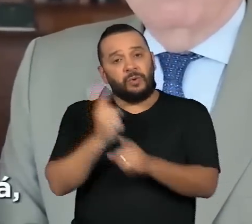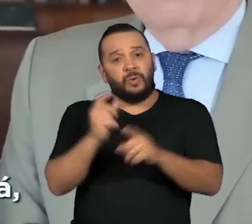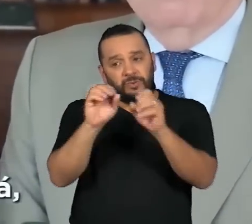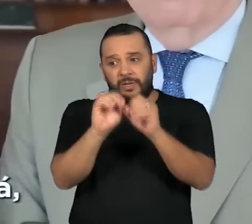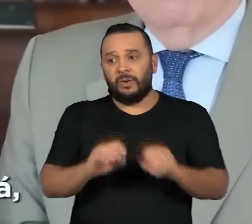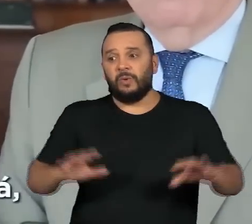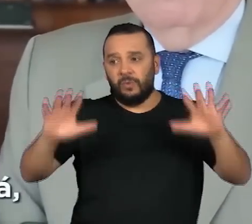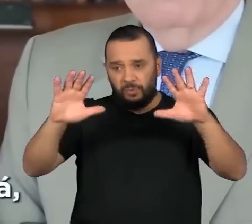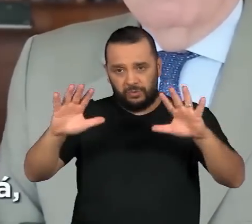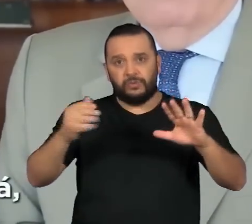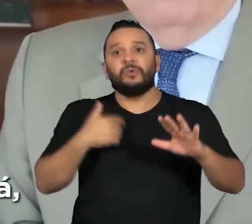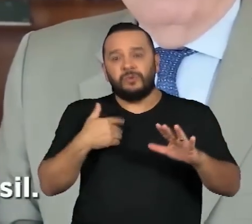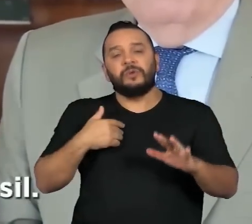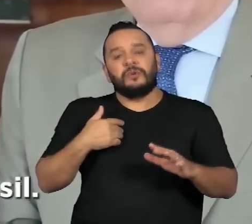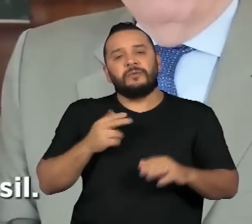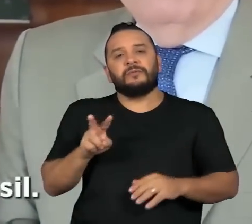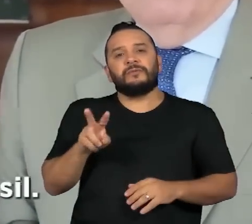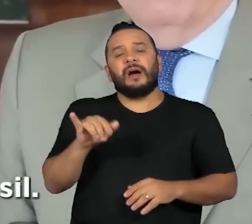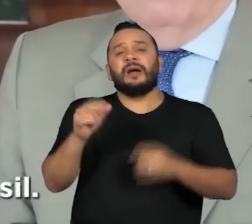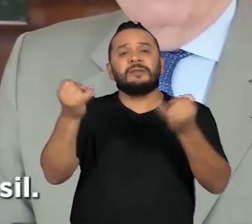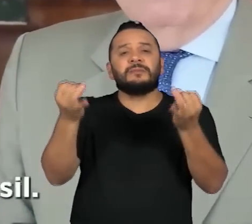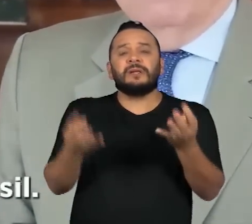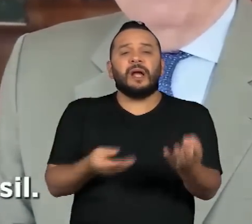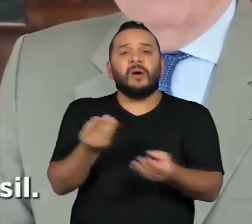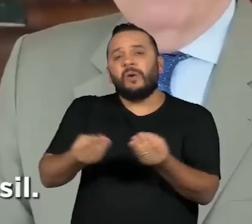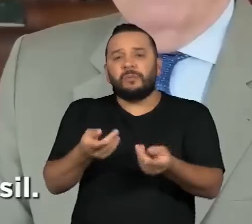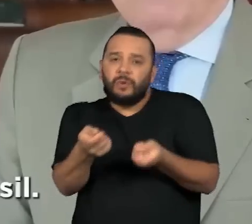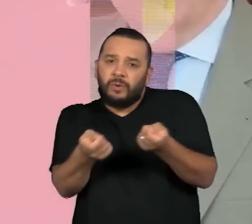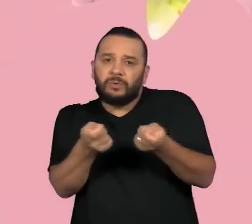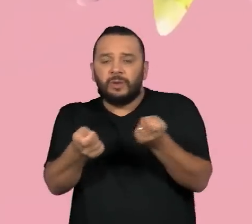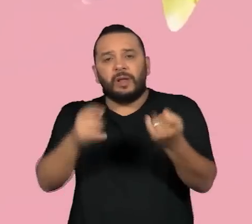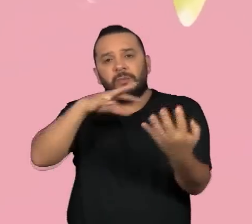discutirá medidas para conter o aquecimento do planeta.